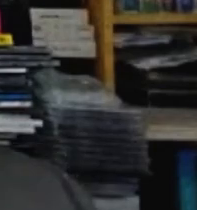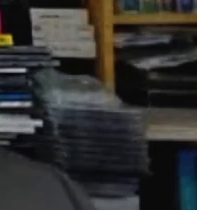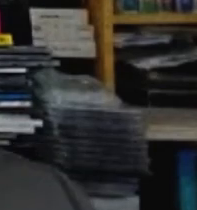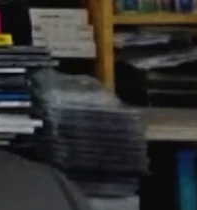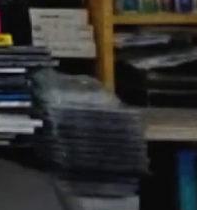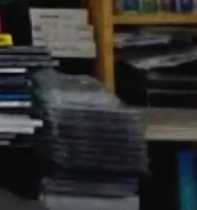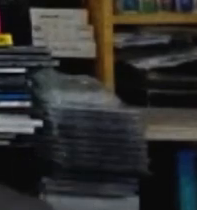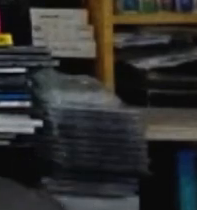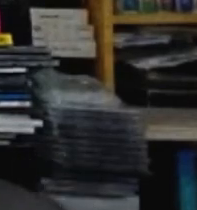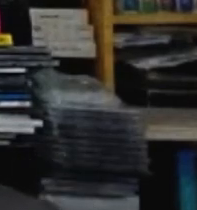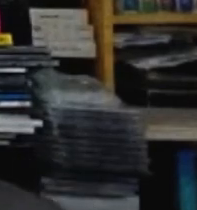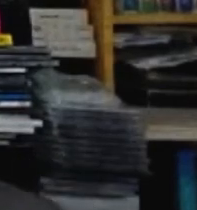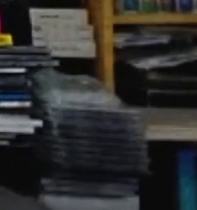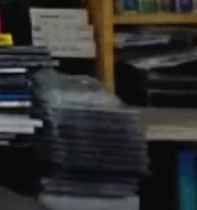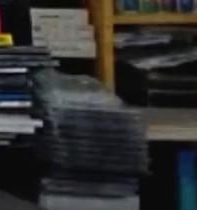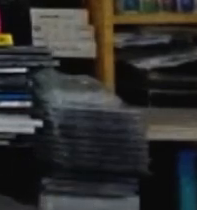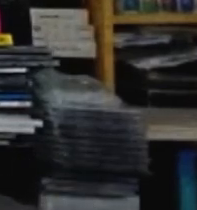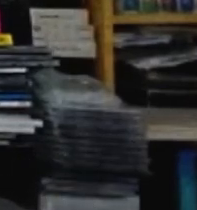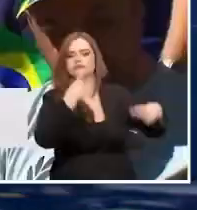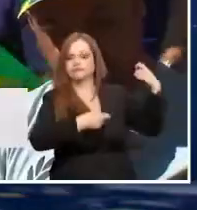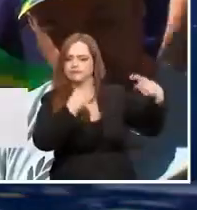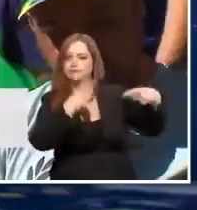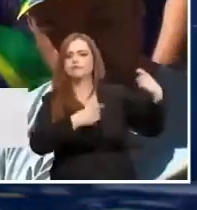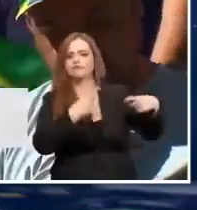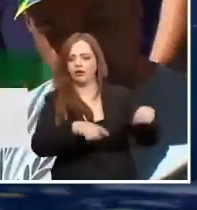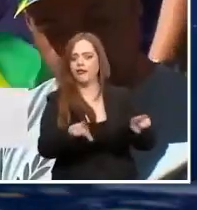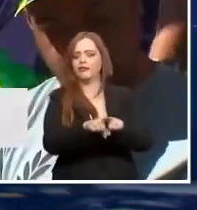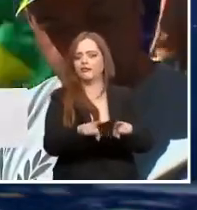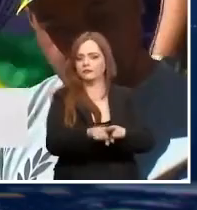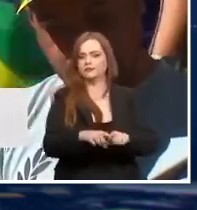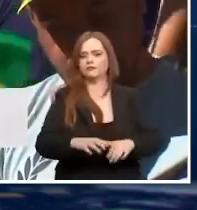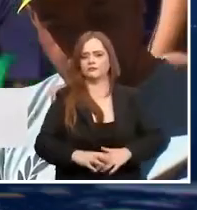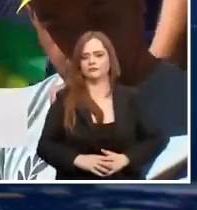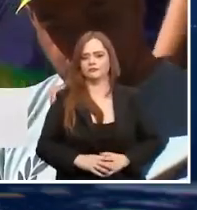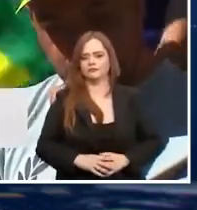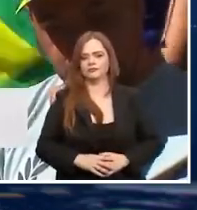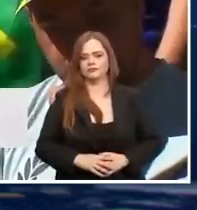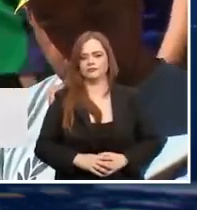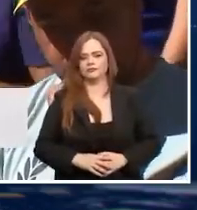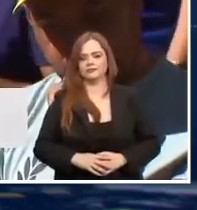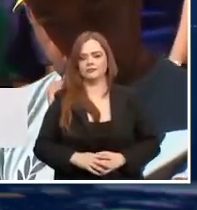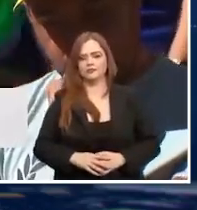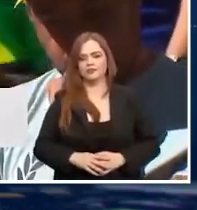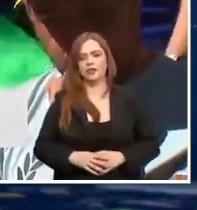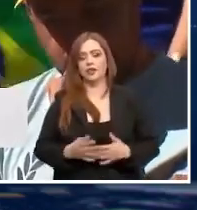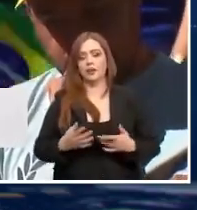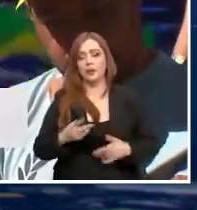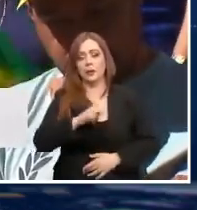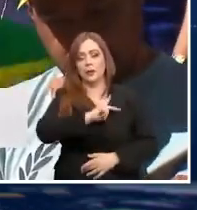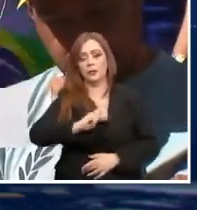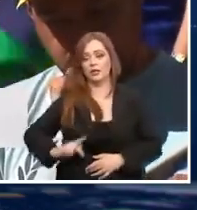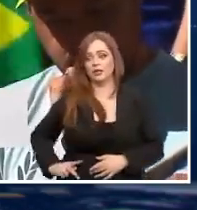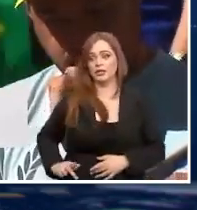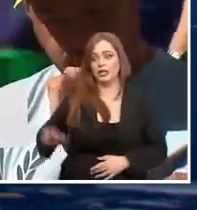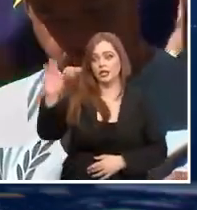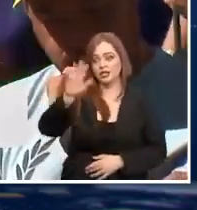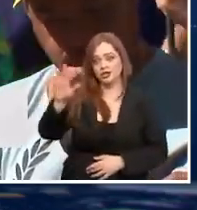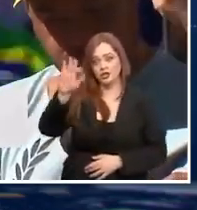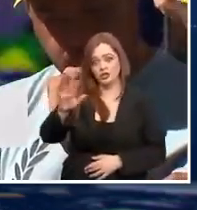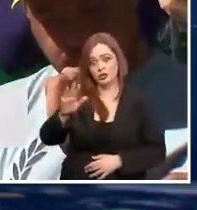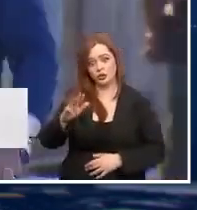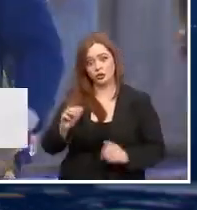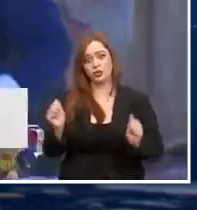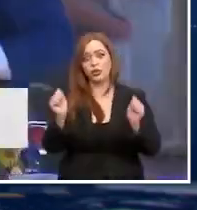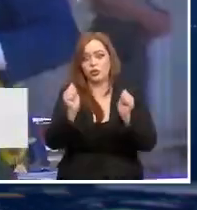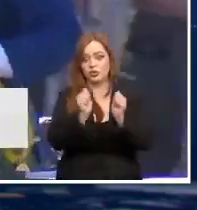o desfile lá em Brasília de ontem mostra que o PT não está com bola nenhuma,